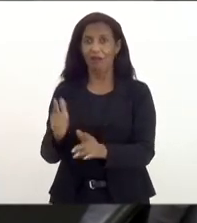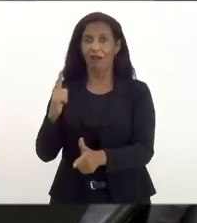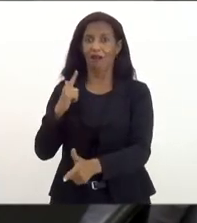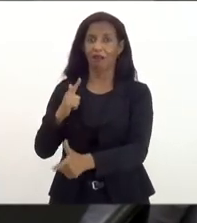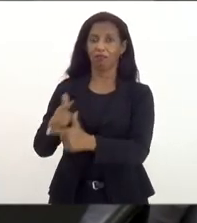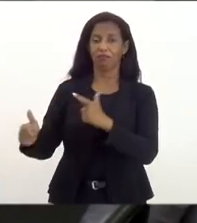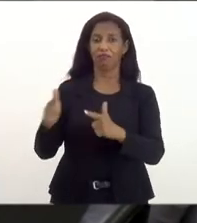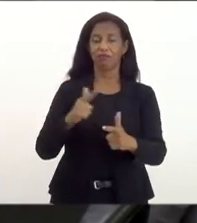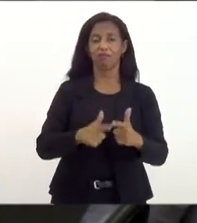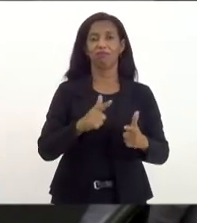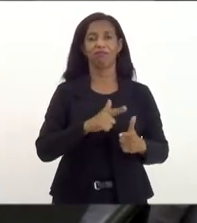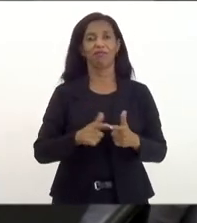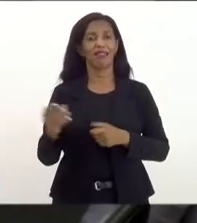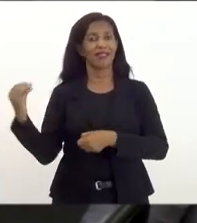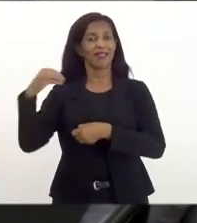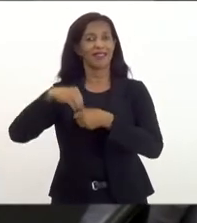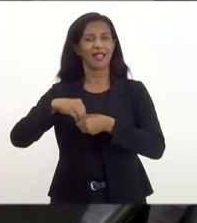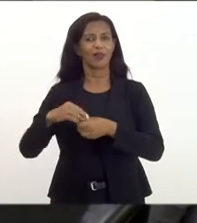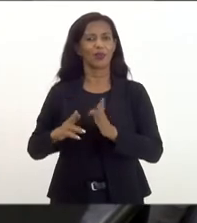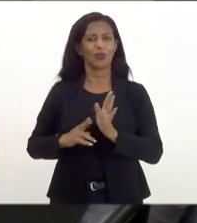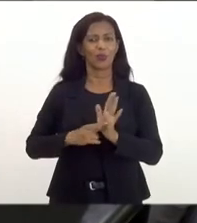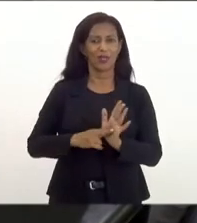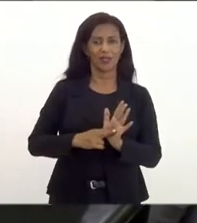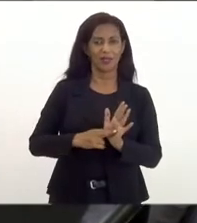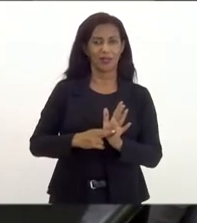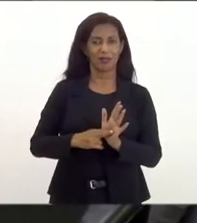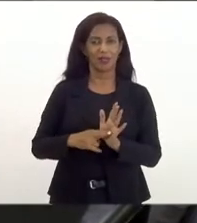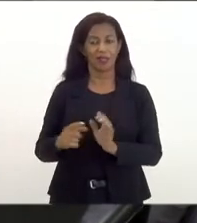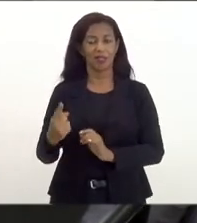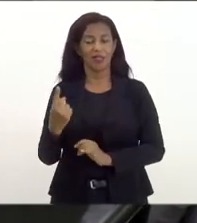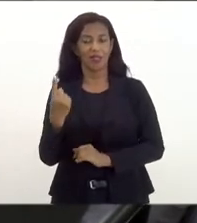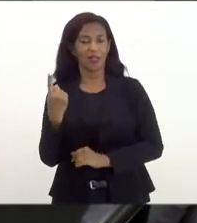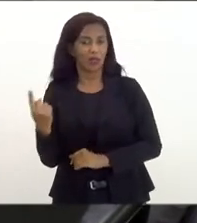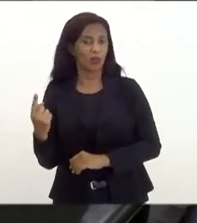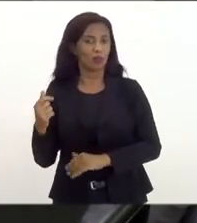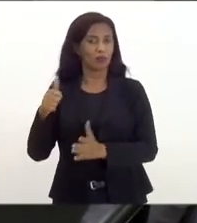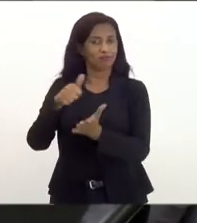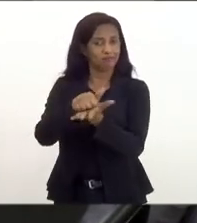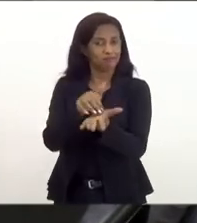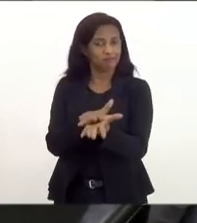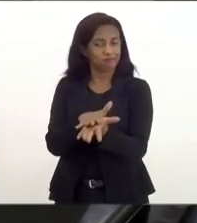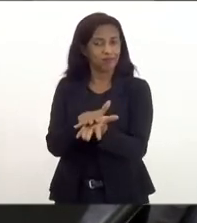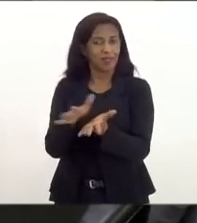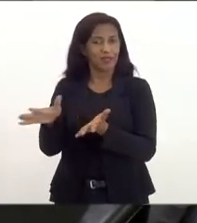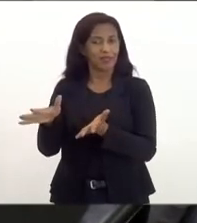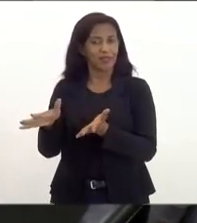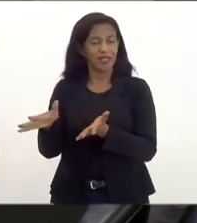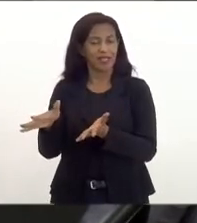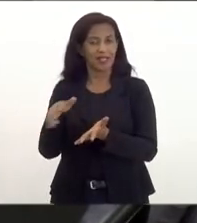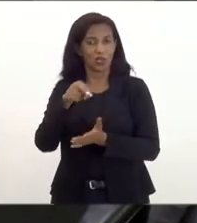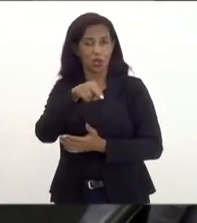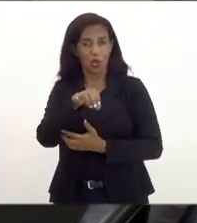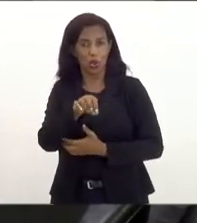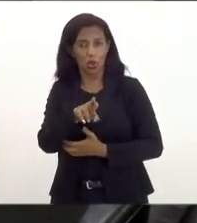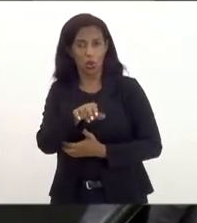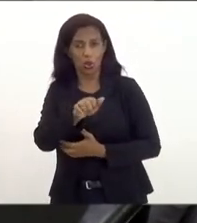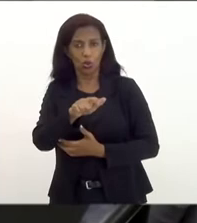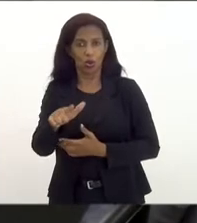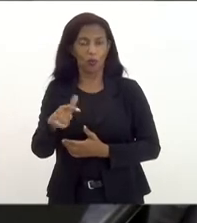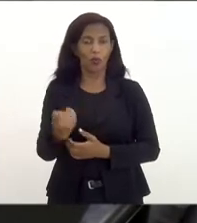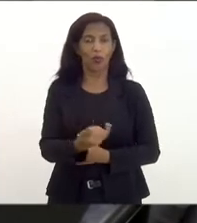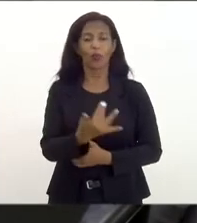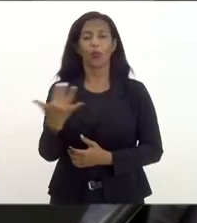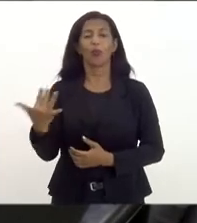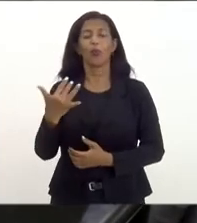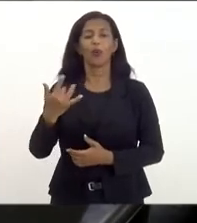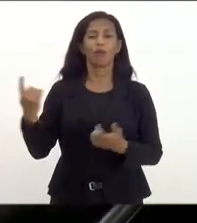na própria manutenção da gente dentro regime de um uma dessas dessas manifestações e normativas é o